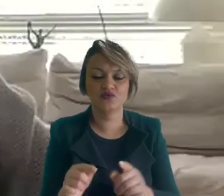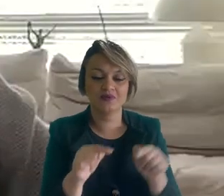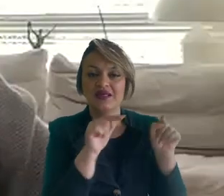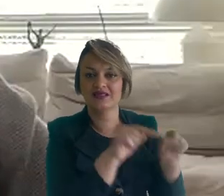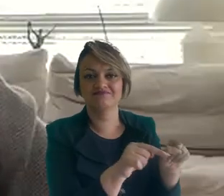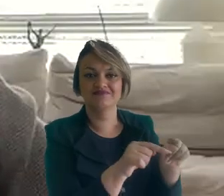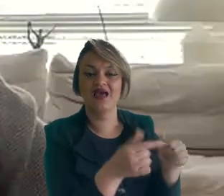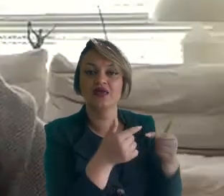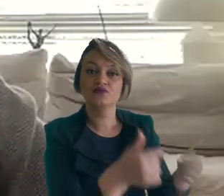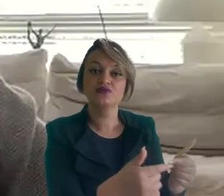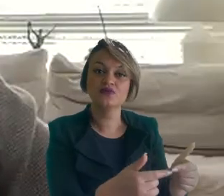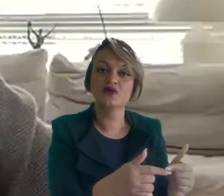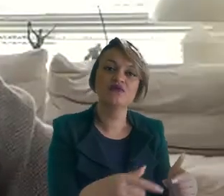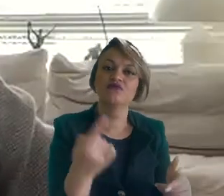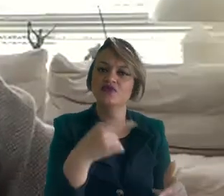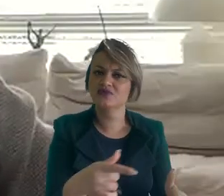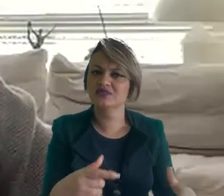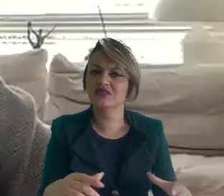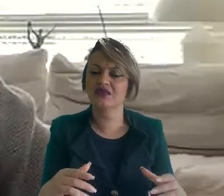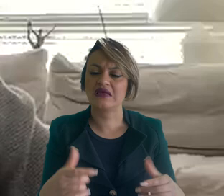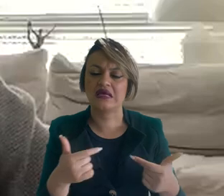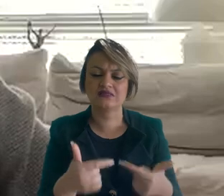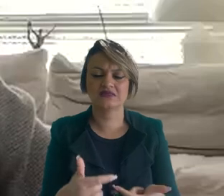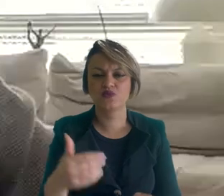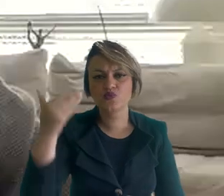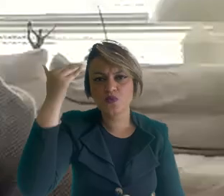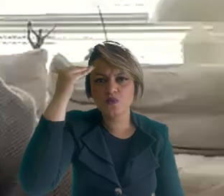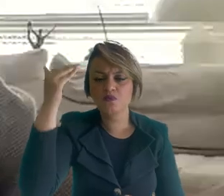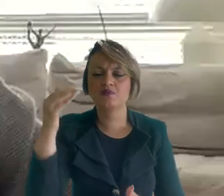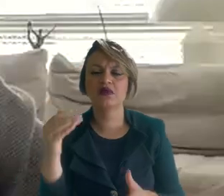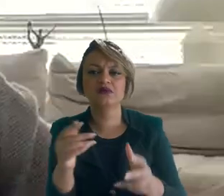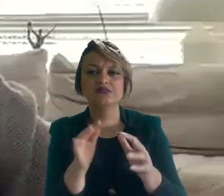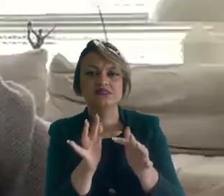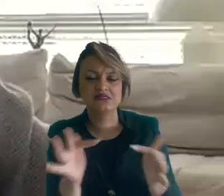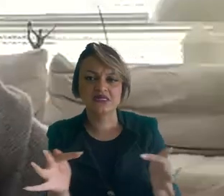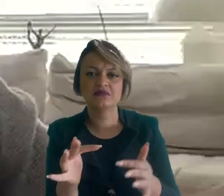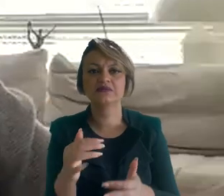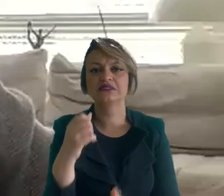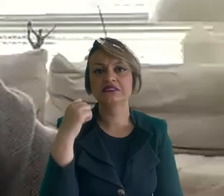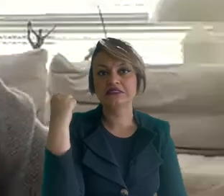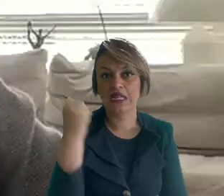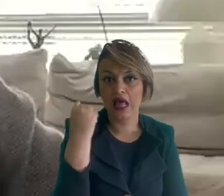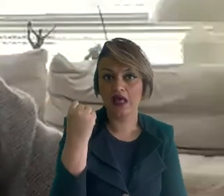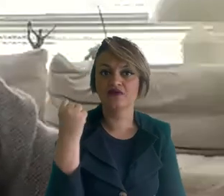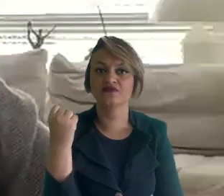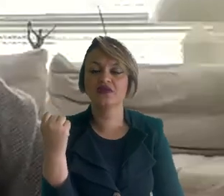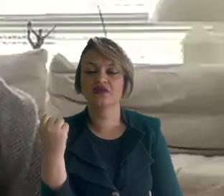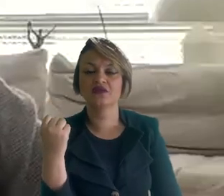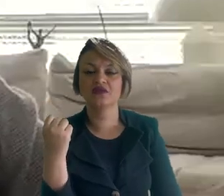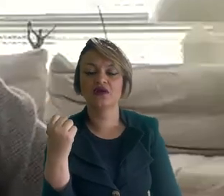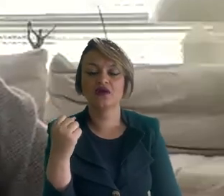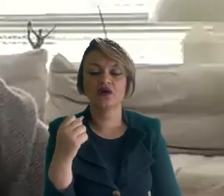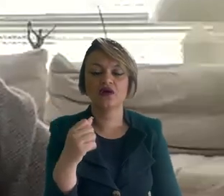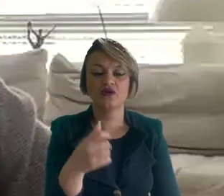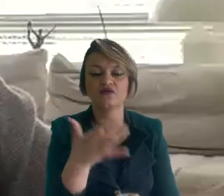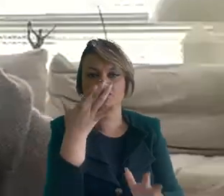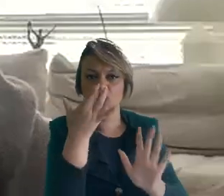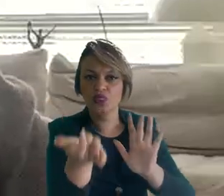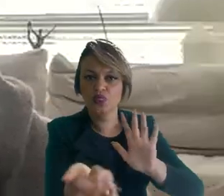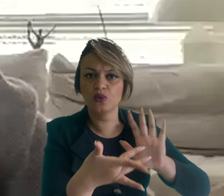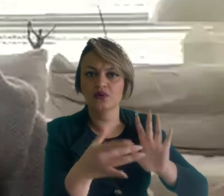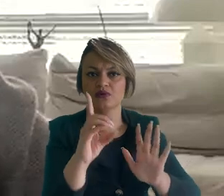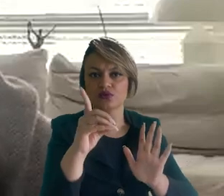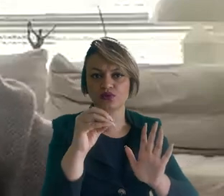fala agir com culpa leve levíssima grave agir com dolo